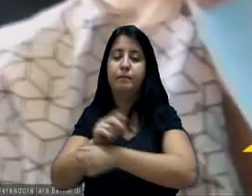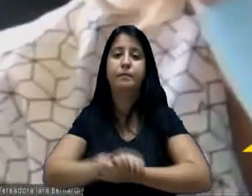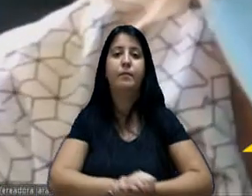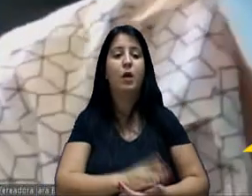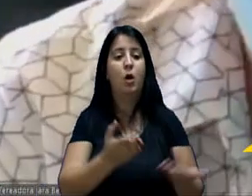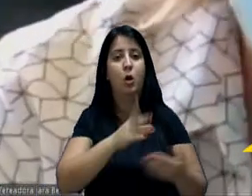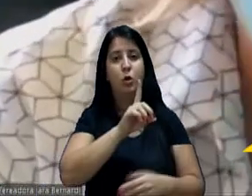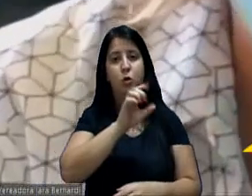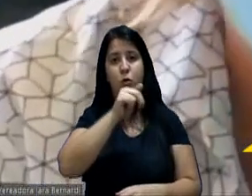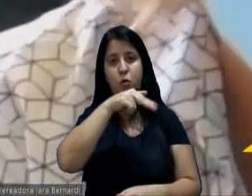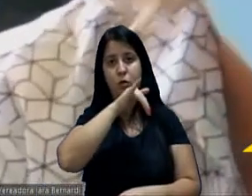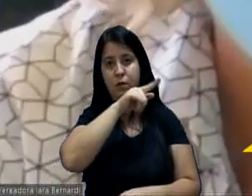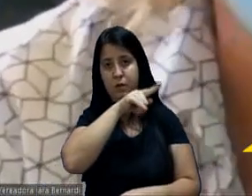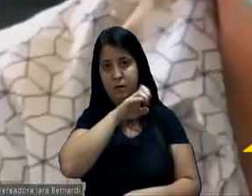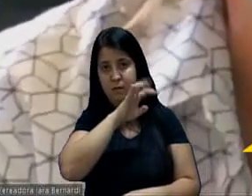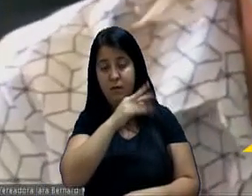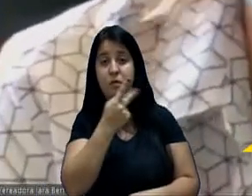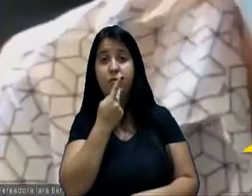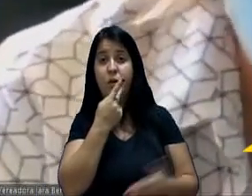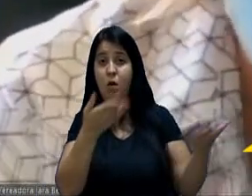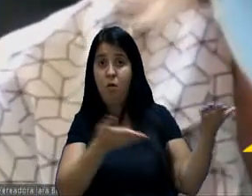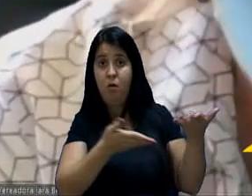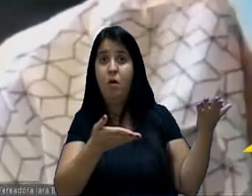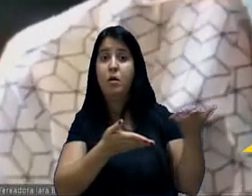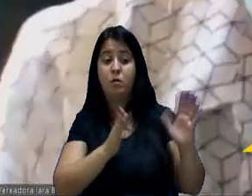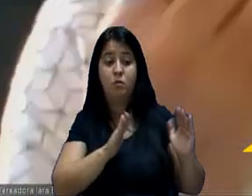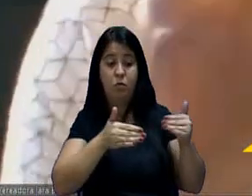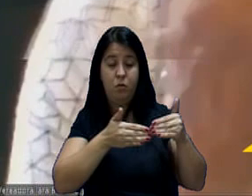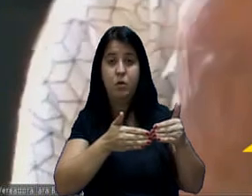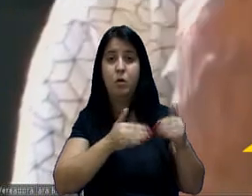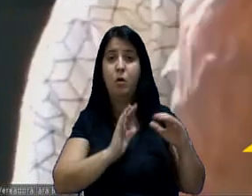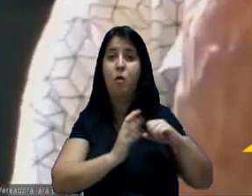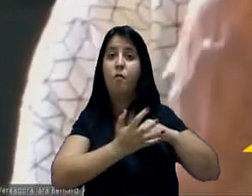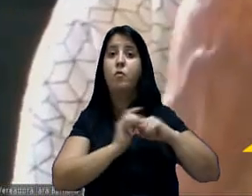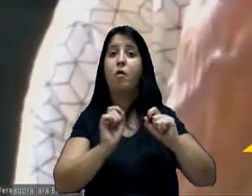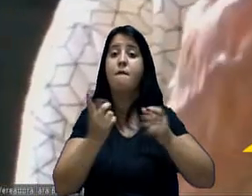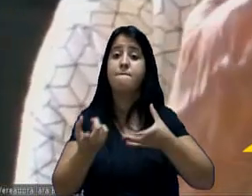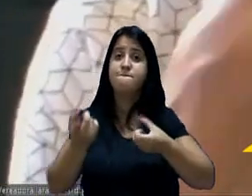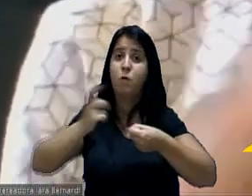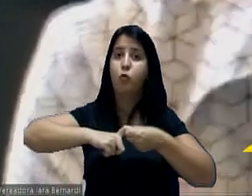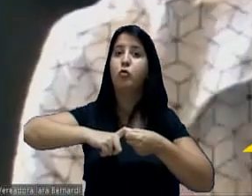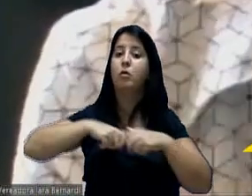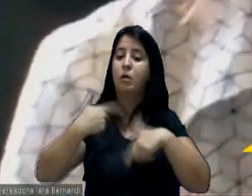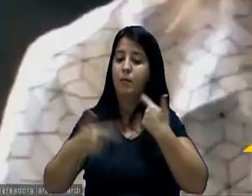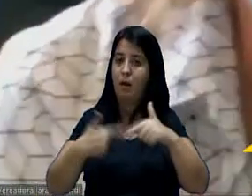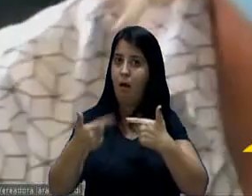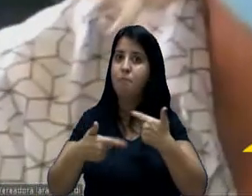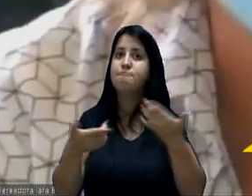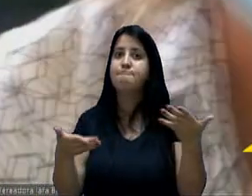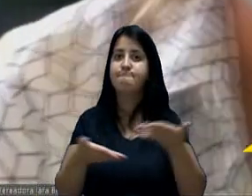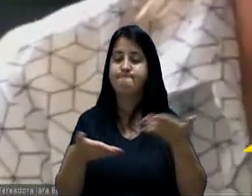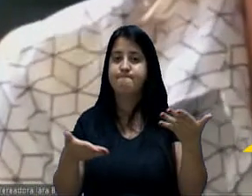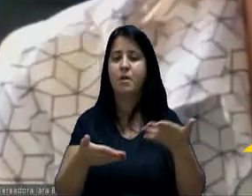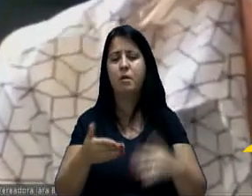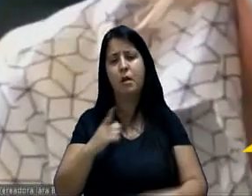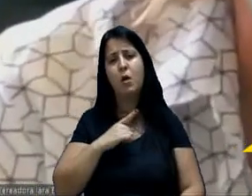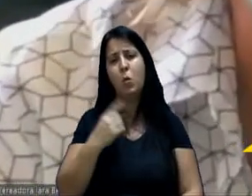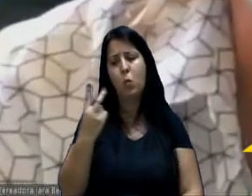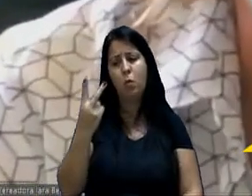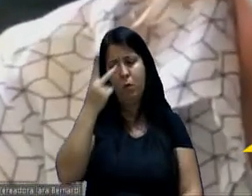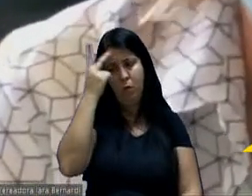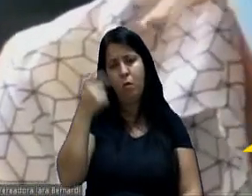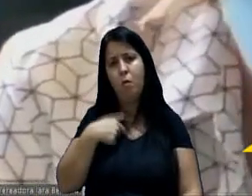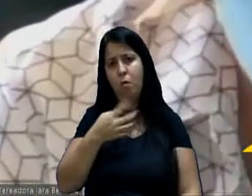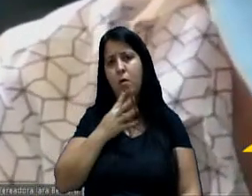notícia agora que o Comitê de Contingência do Covid-19 voltou a funcionar. Tem duas pessoas que eu conhecia que estavam